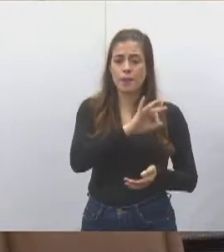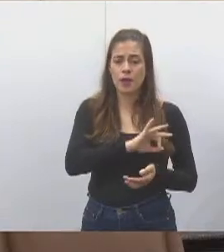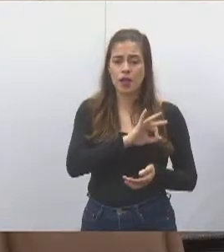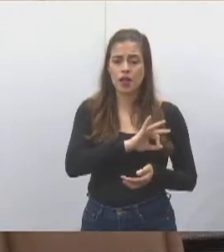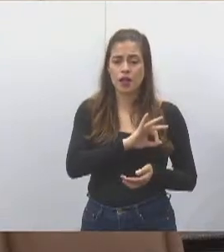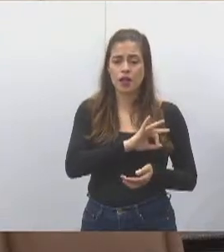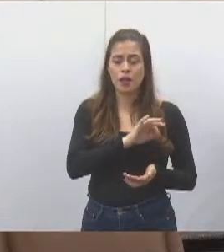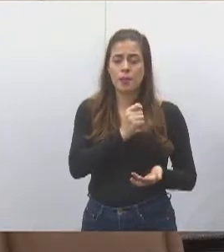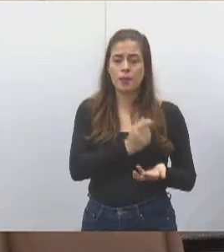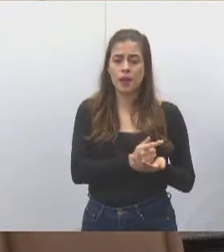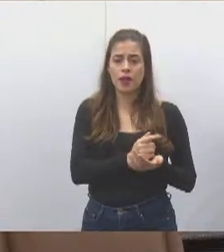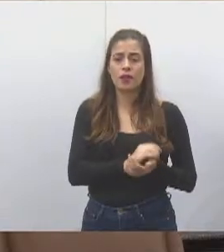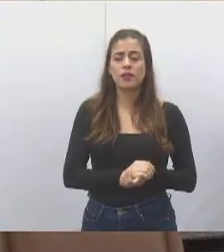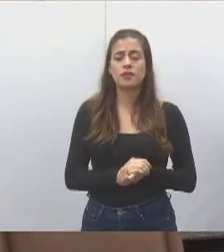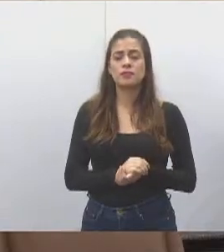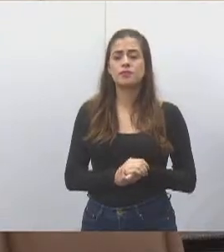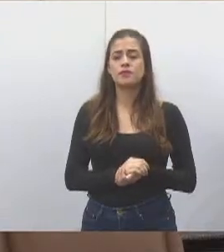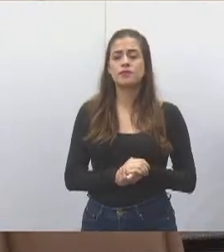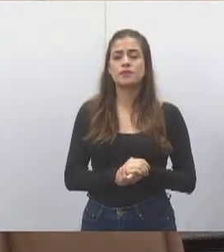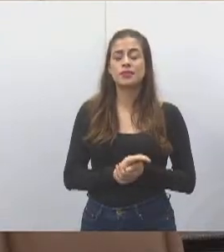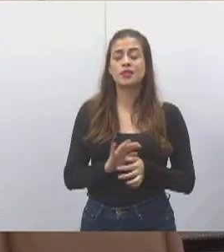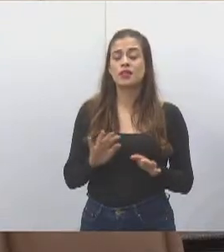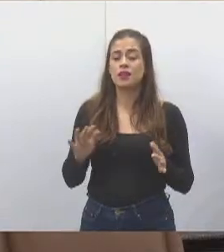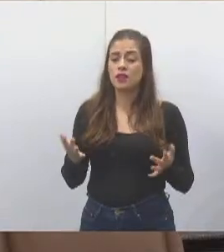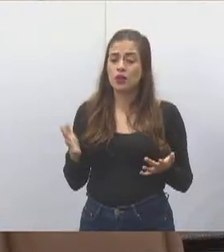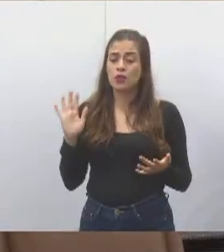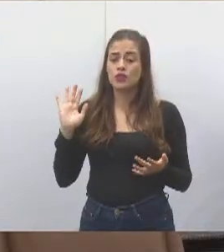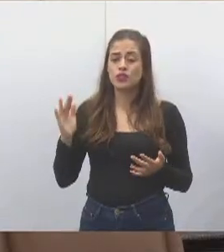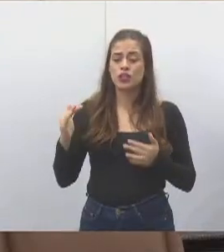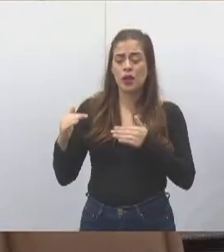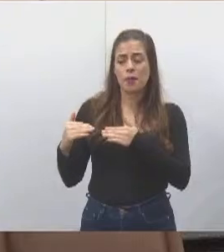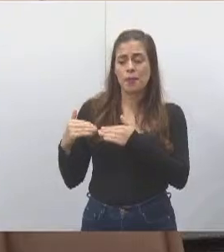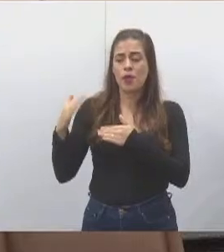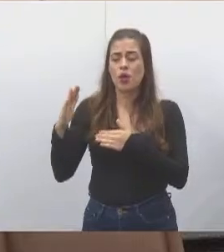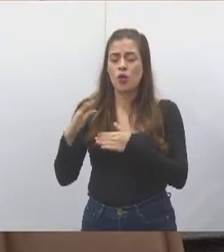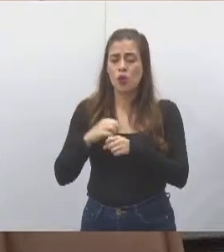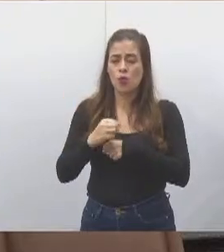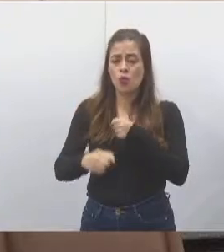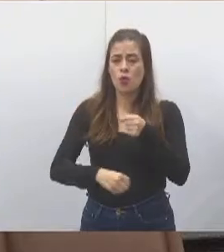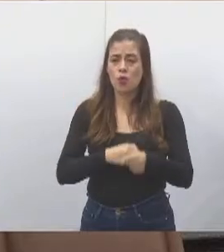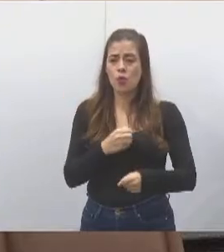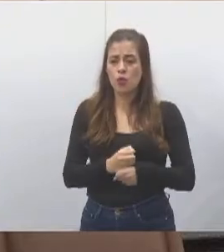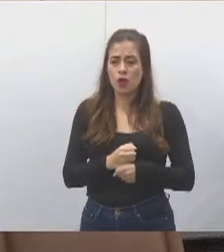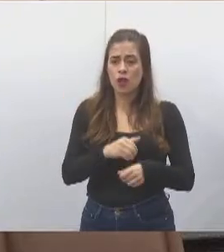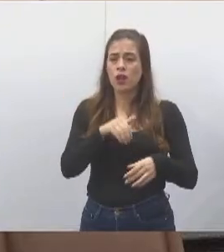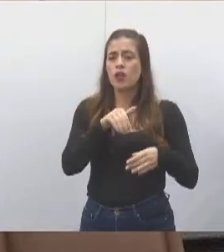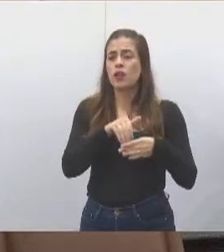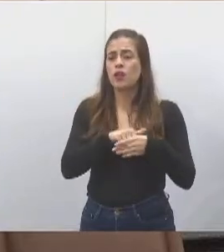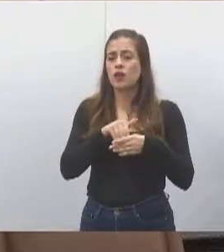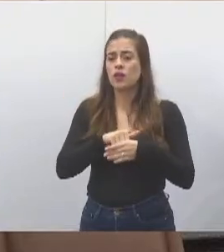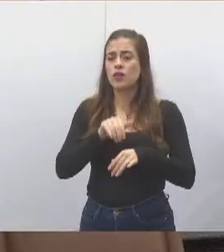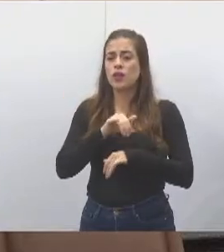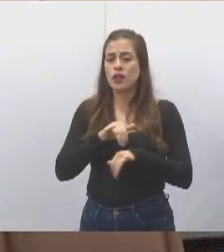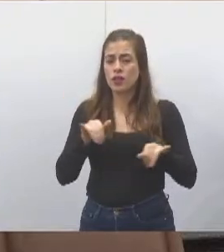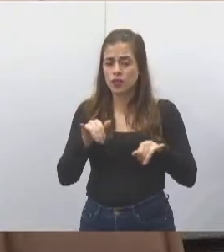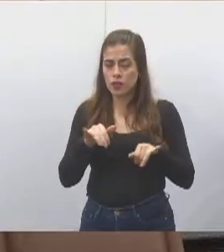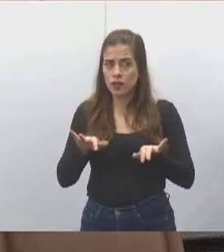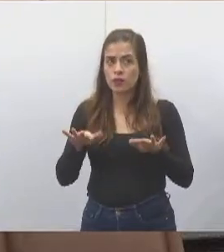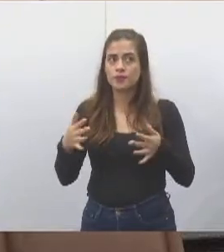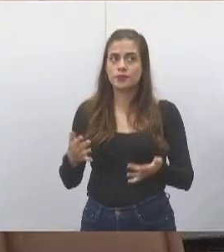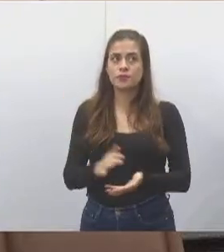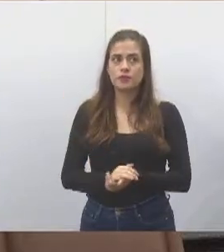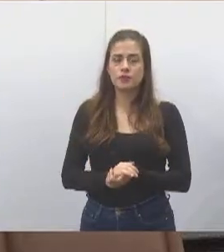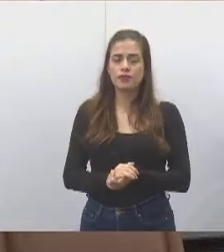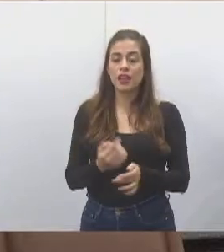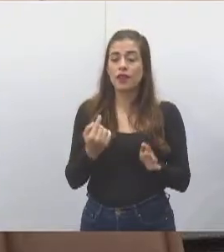pagamento, né? Então, já passamos por um ano eleitoral que a legislação veda qualquer aumento real, só